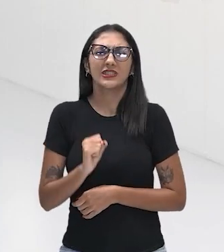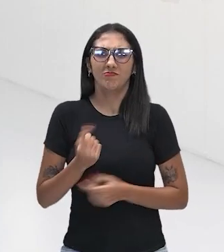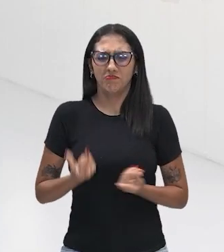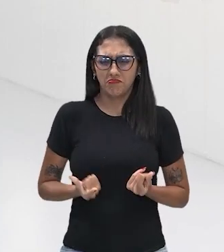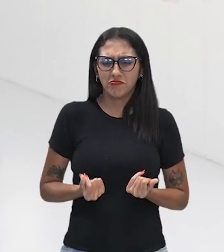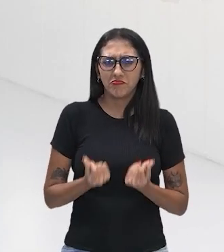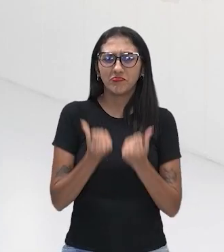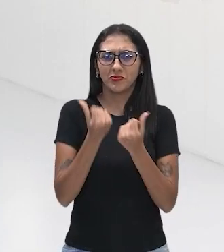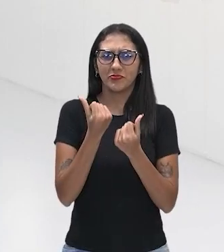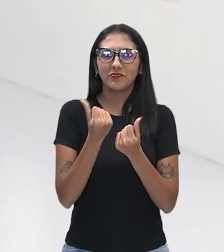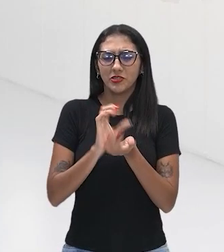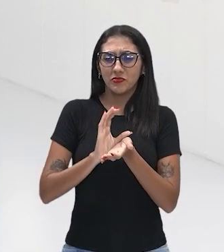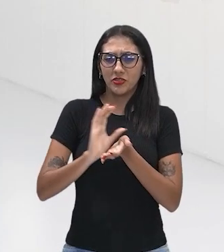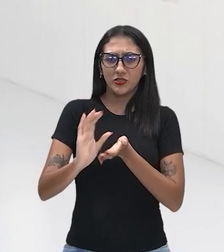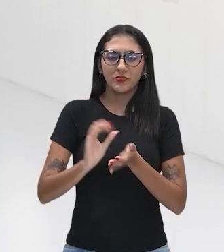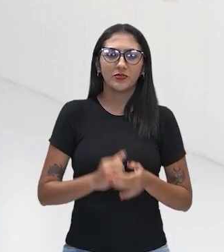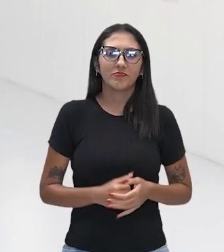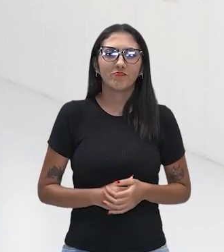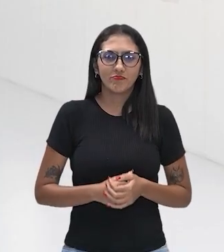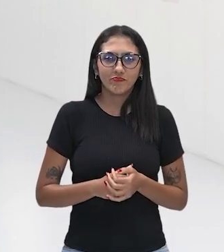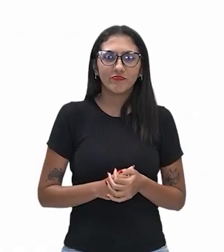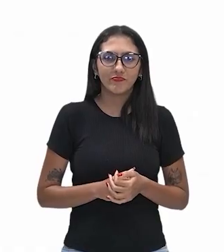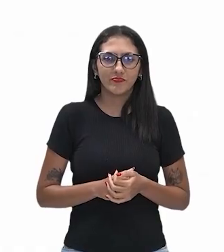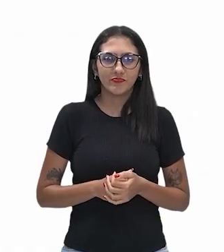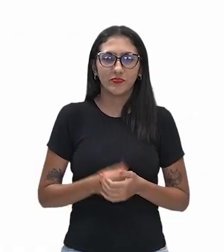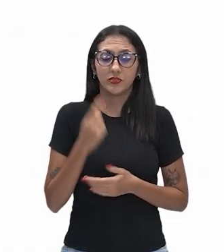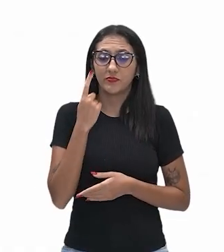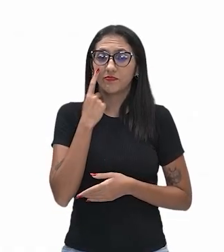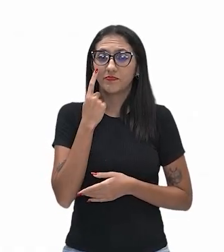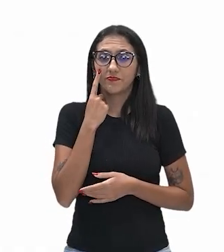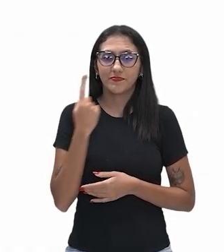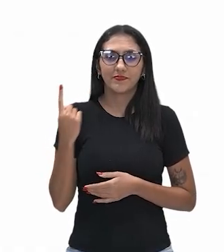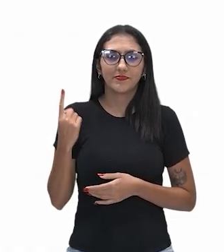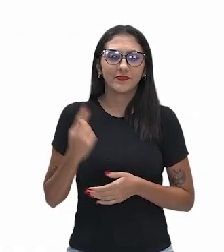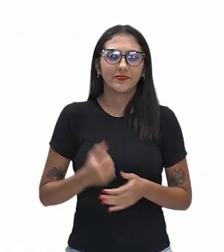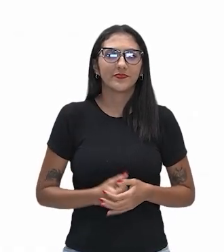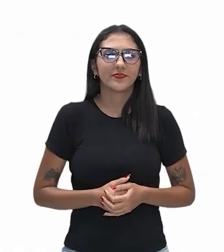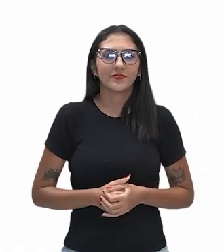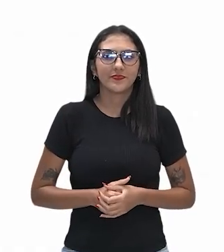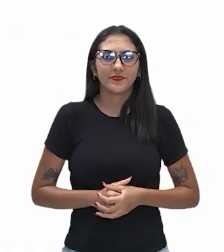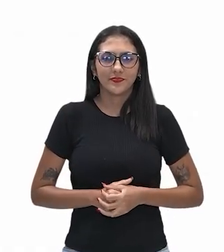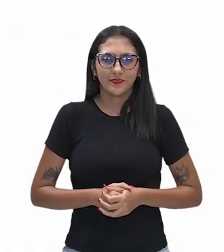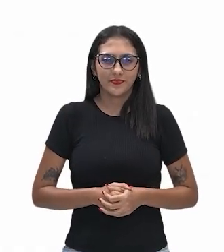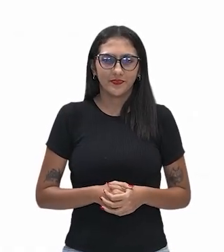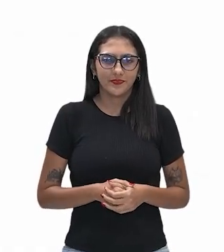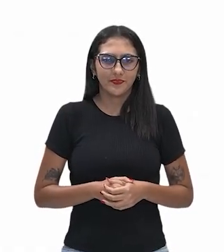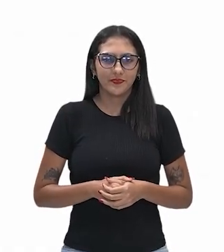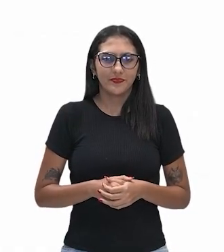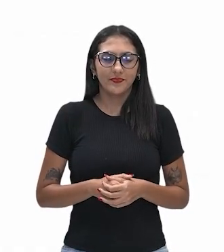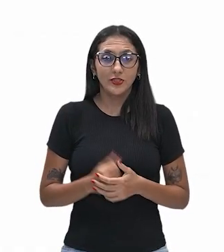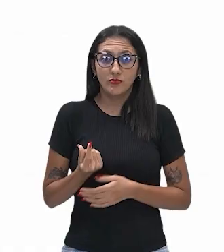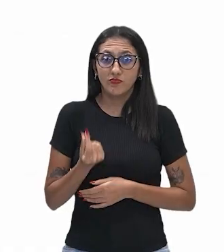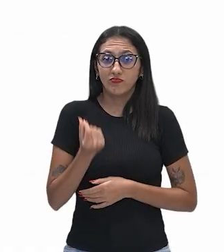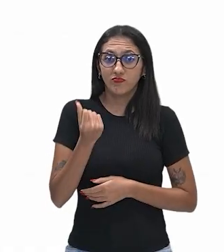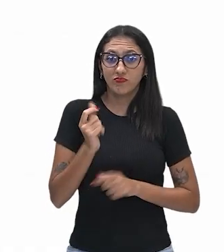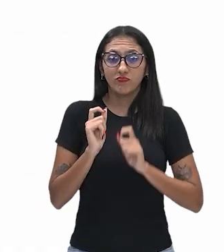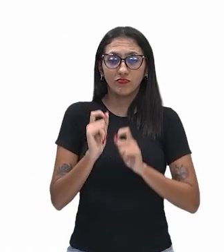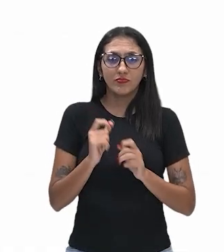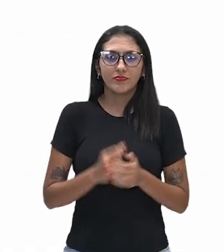uma ideia, dá só uma olhada aí em alguns valores que eu trouxe para você, ó, olha só. O valor dele é de cerca